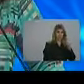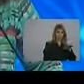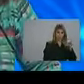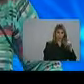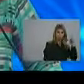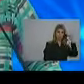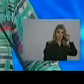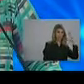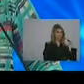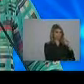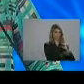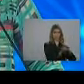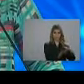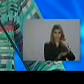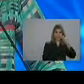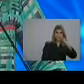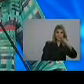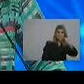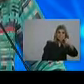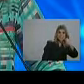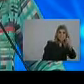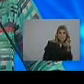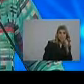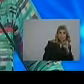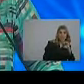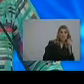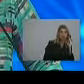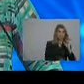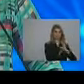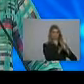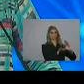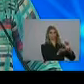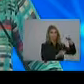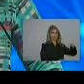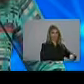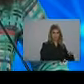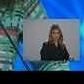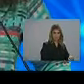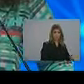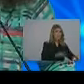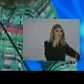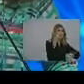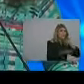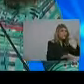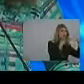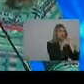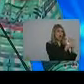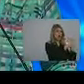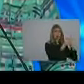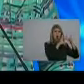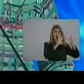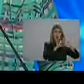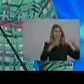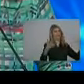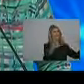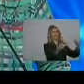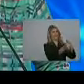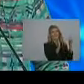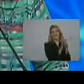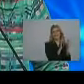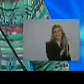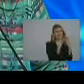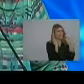aqui 376 bilhões de reais. Quando se fala da Olimpíada, que foi um êxito nos Jogos,